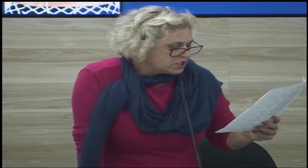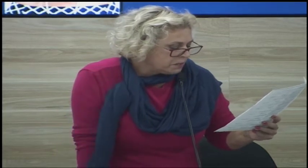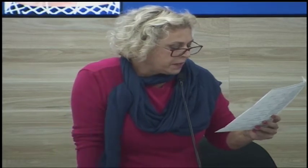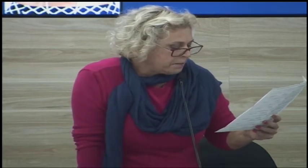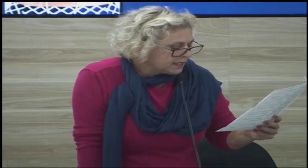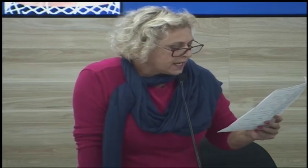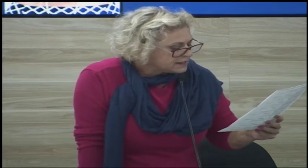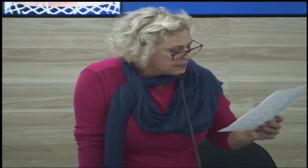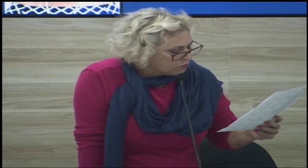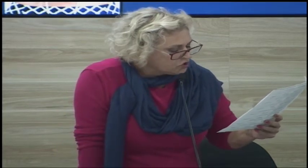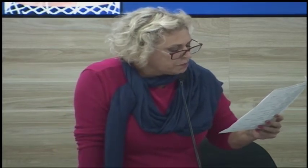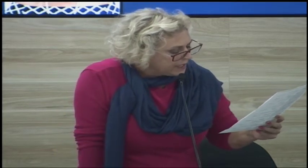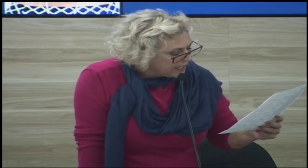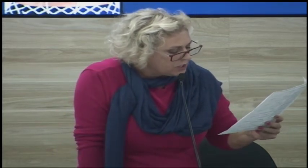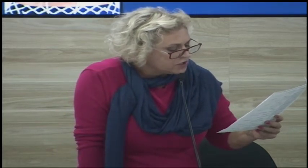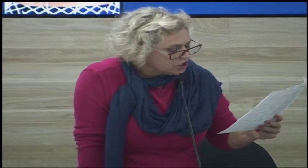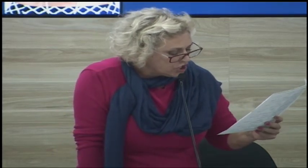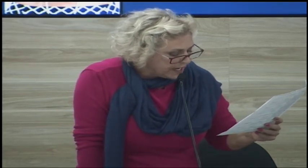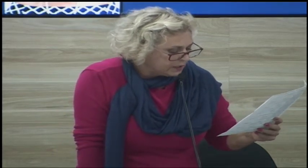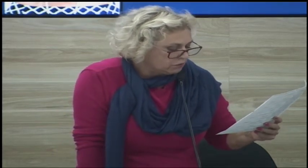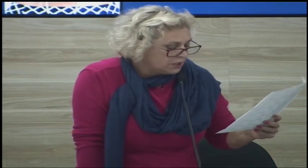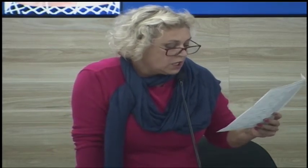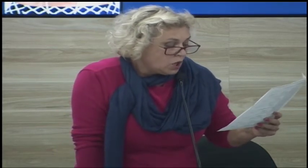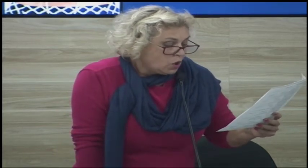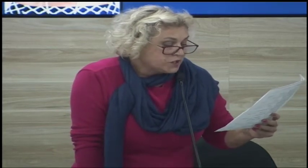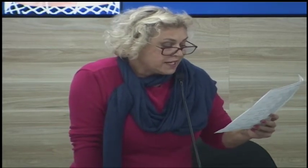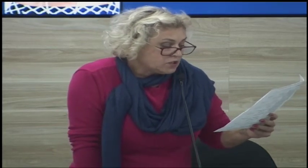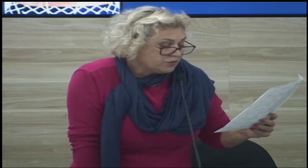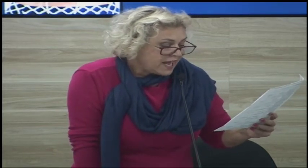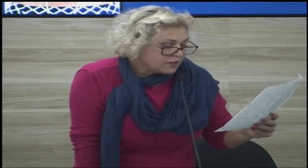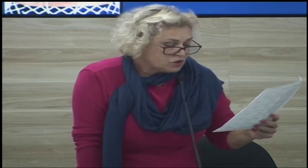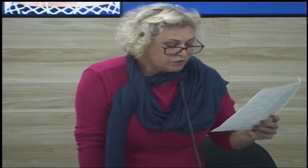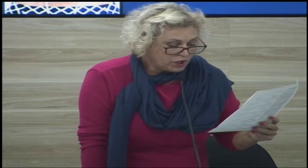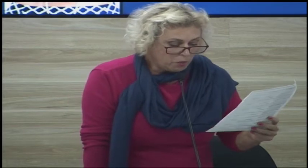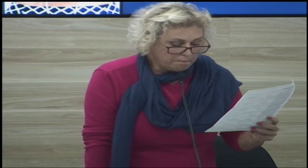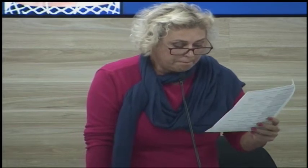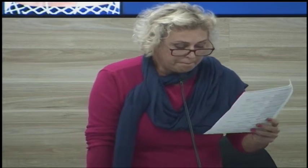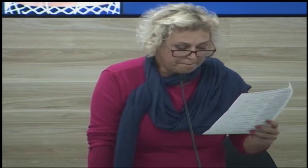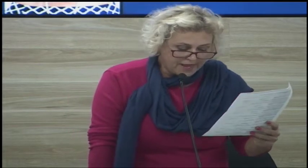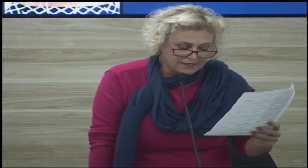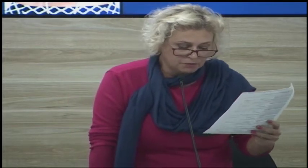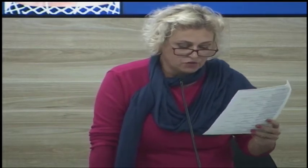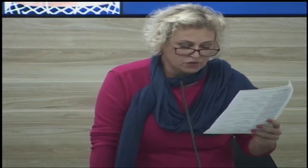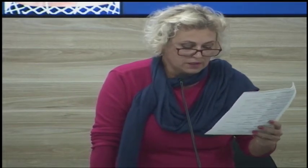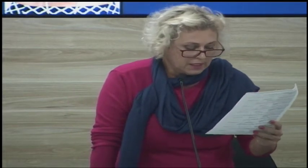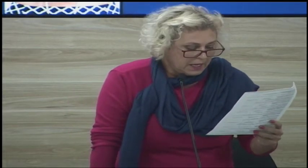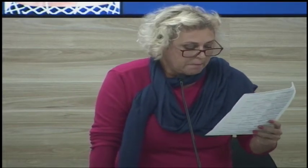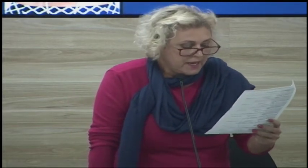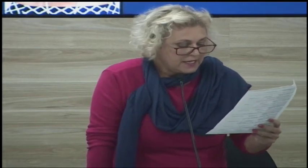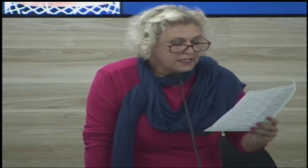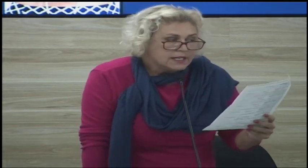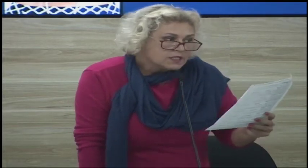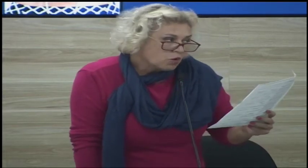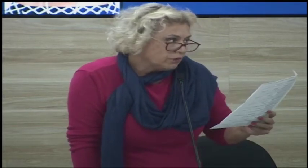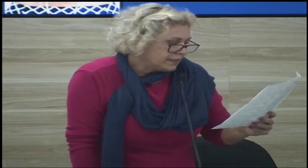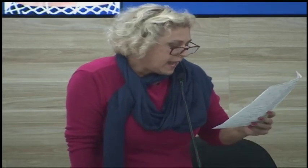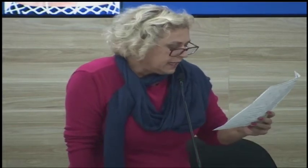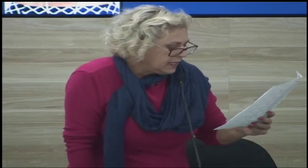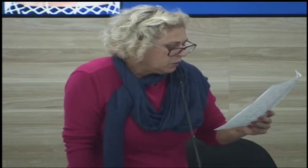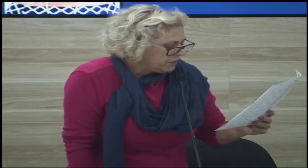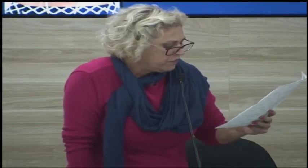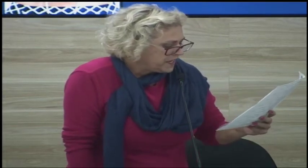mês de implementação dos banheiros e gênero os resultados foram péssimos meninas